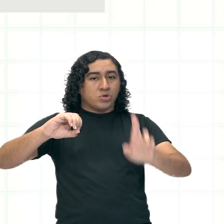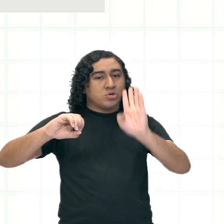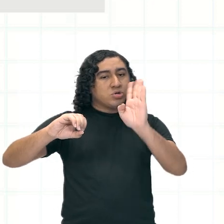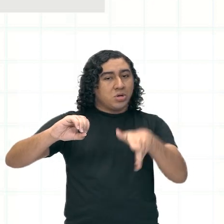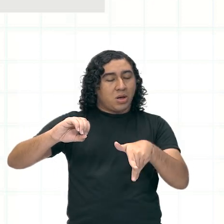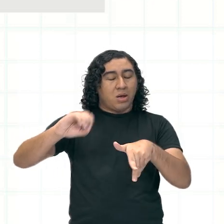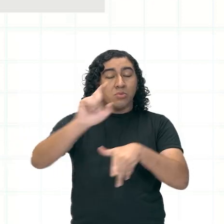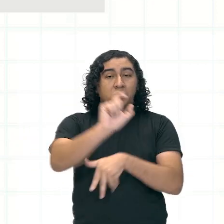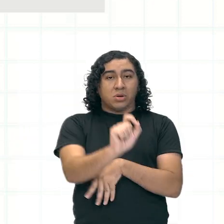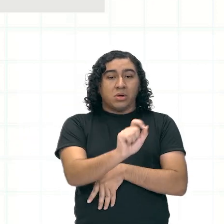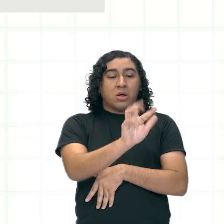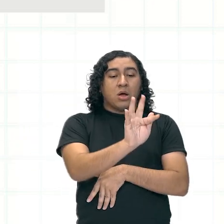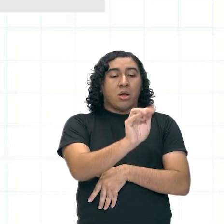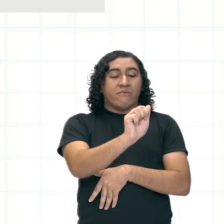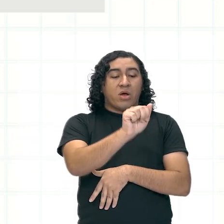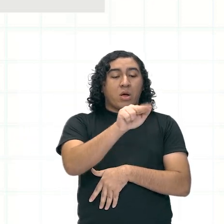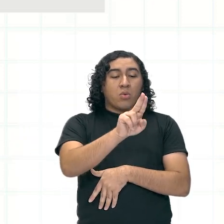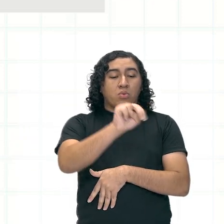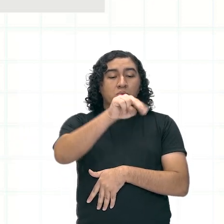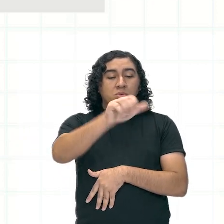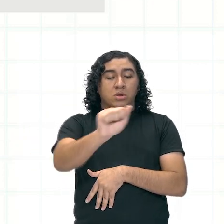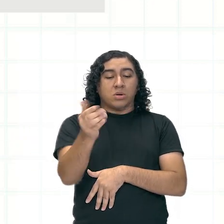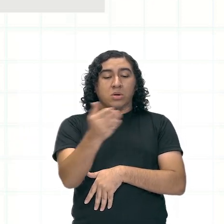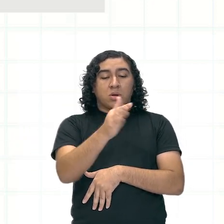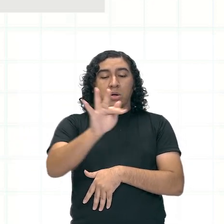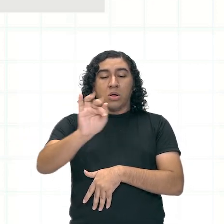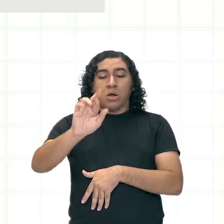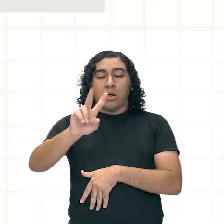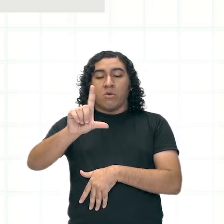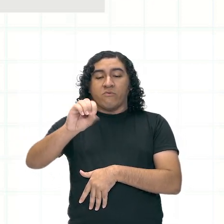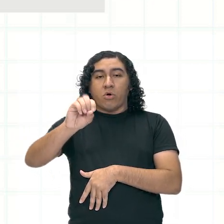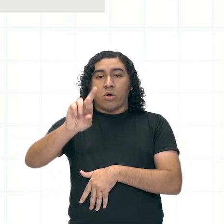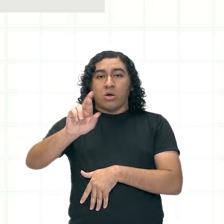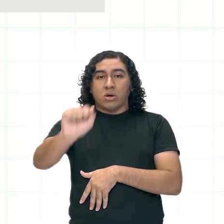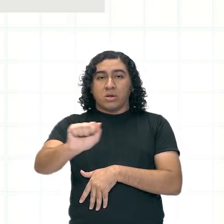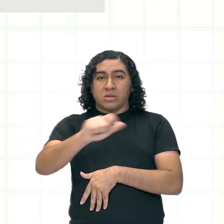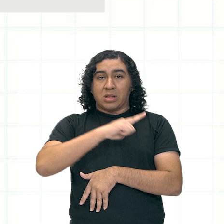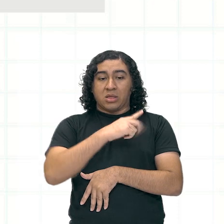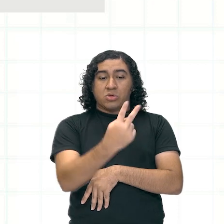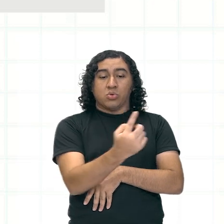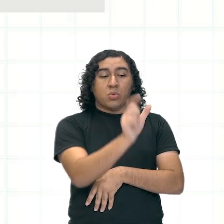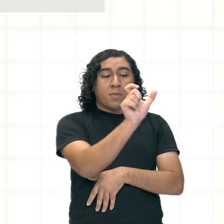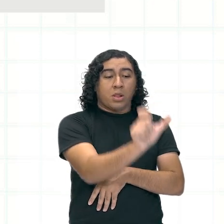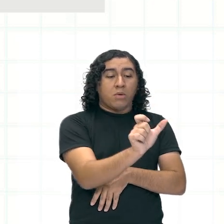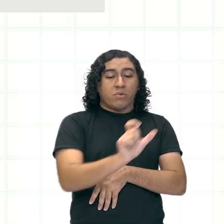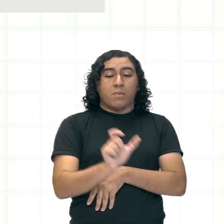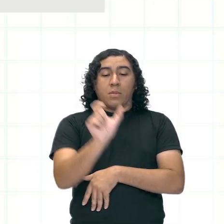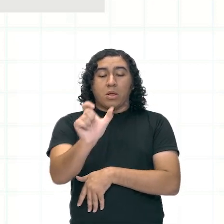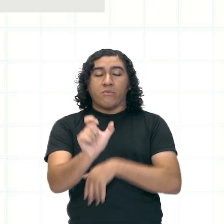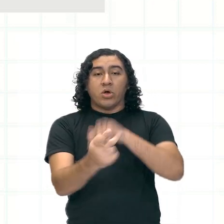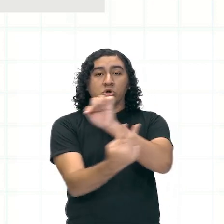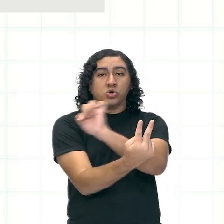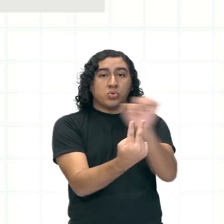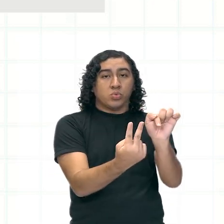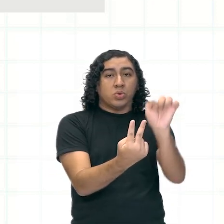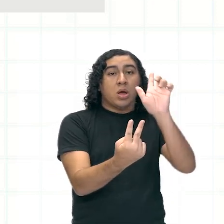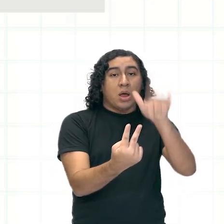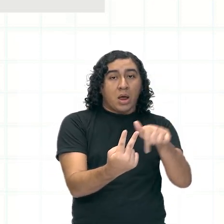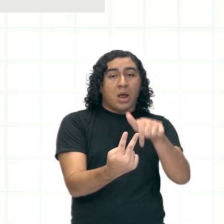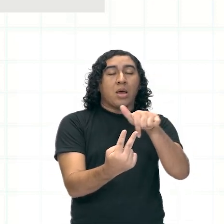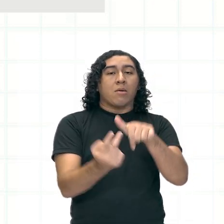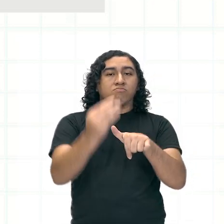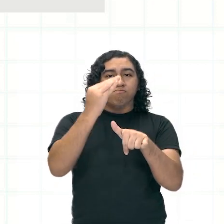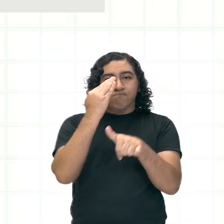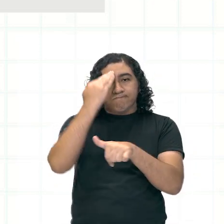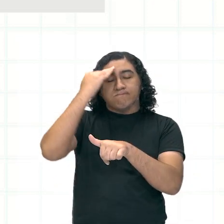esse questionamento, fauna e flora. Percebe que eu tenho essas duas palavras aqui como sujeito da